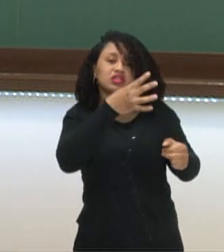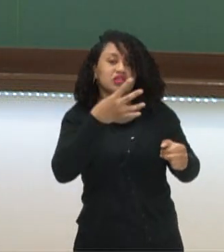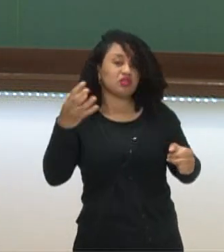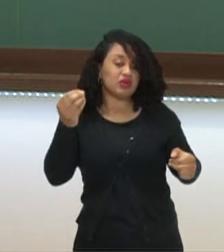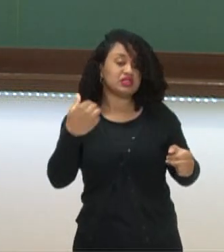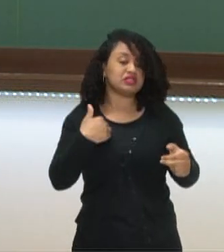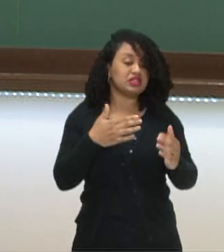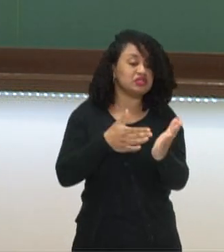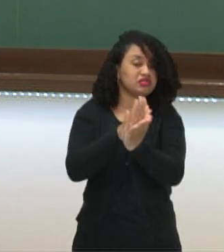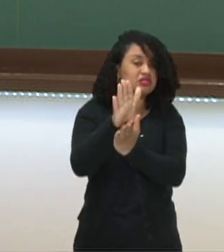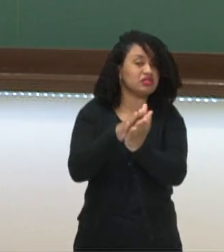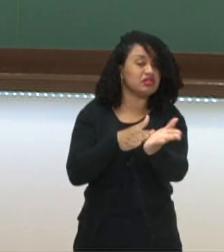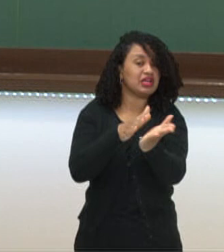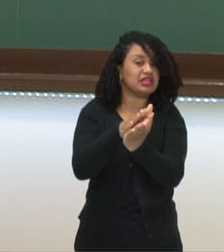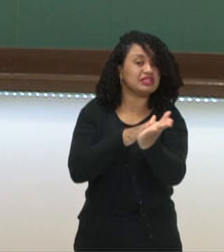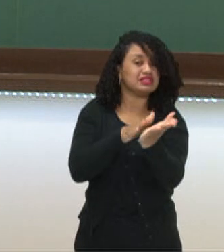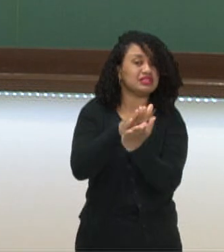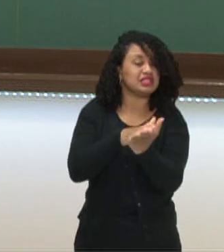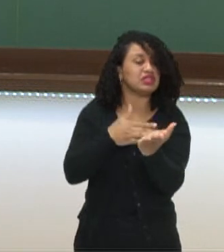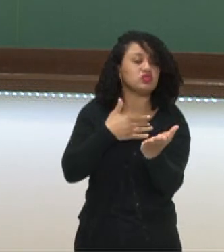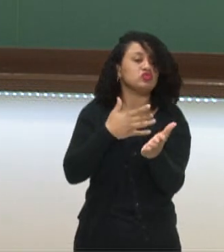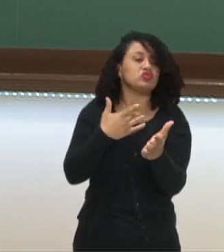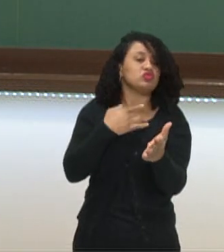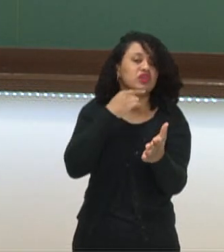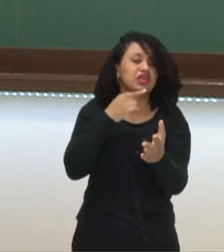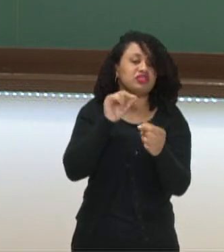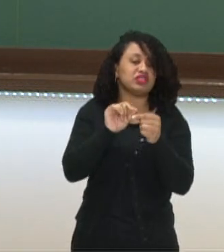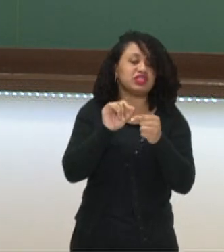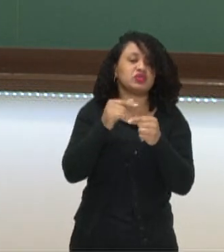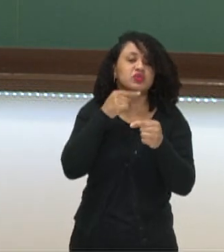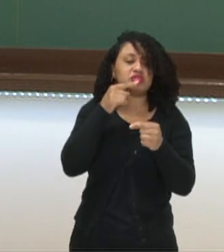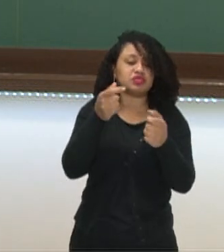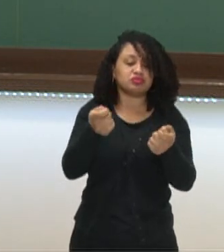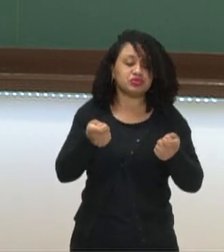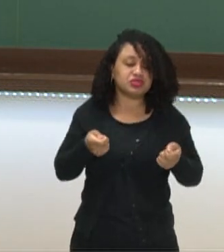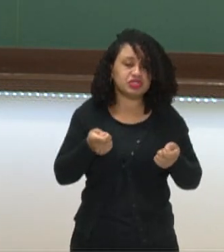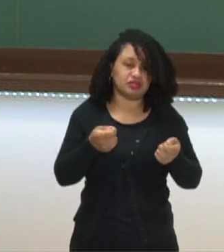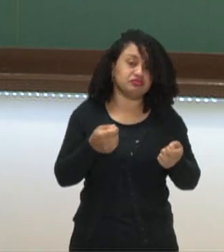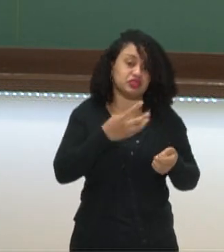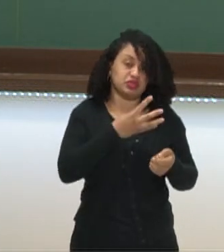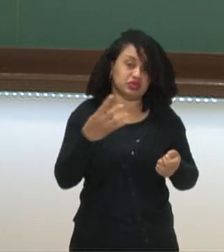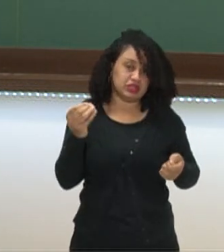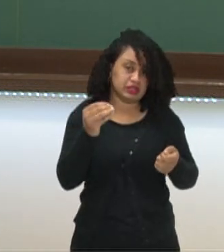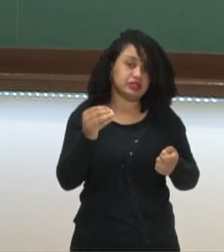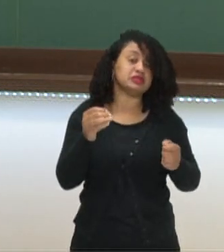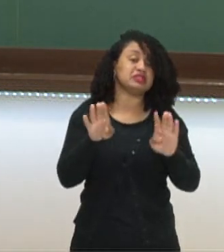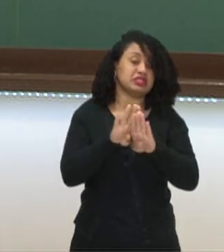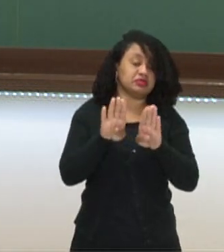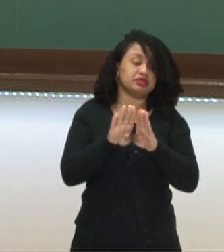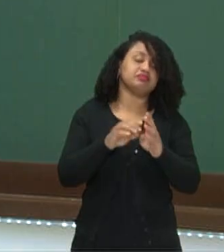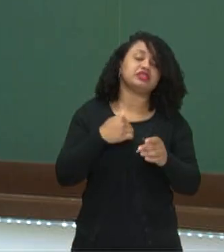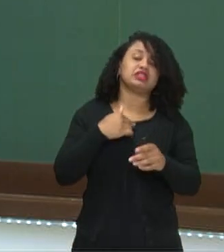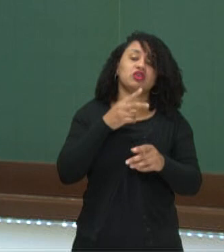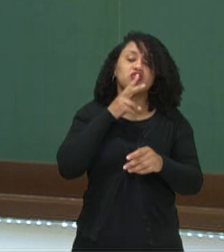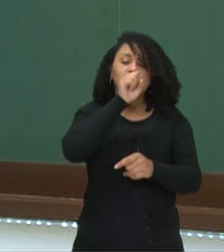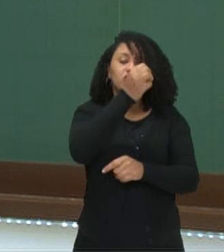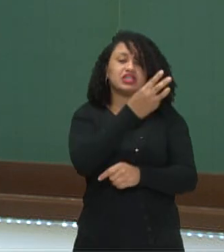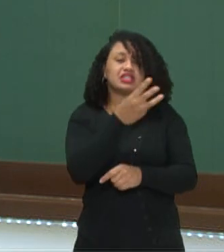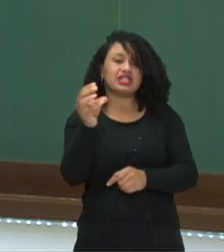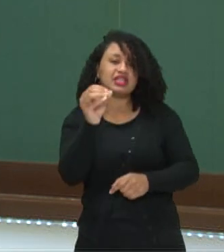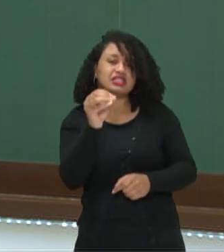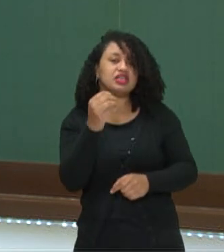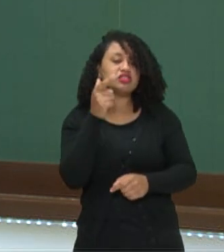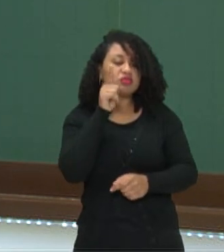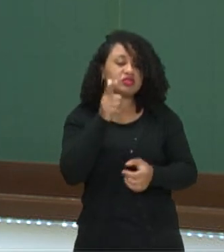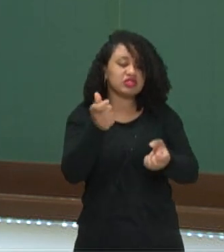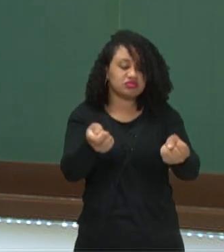o atrito irá compensar essa força de 400 também. Ou seja, faz 400. Se eu faço uma força de 300 para puxar a mesa,